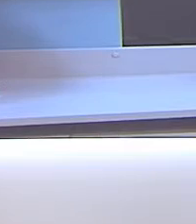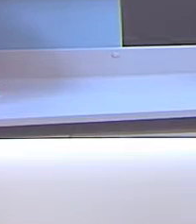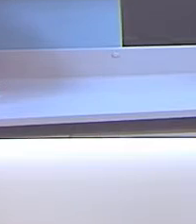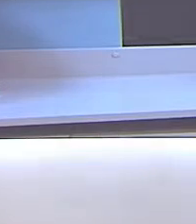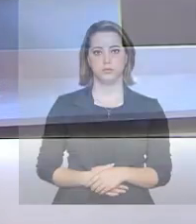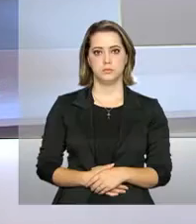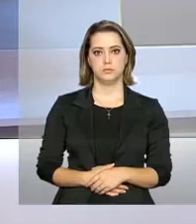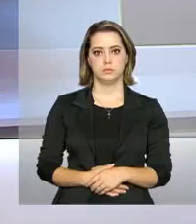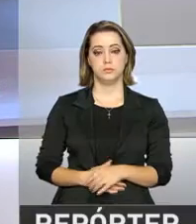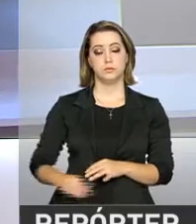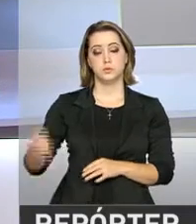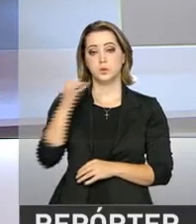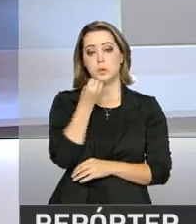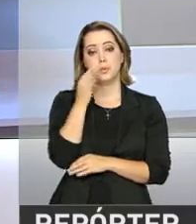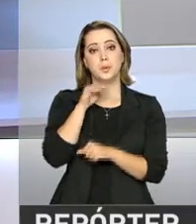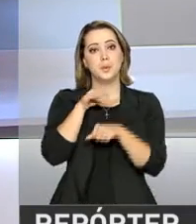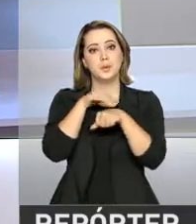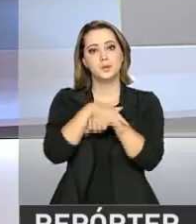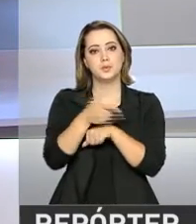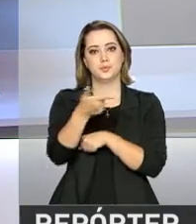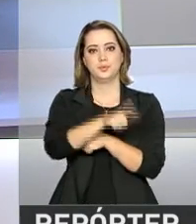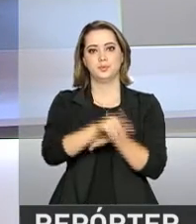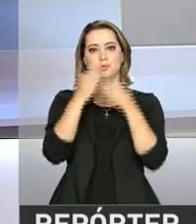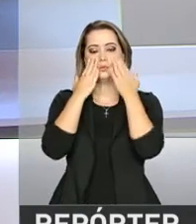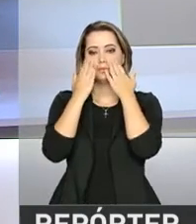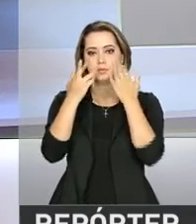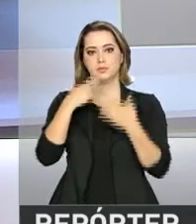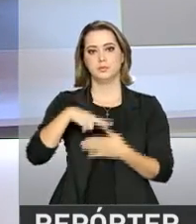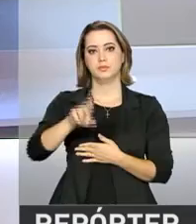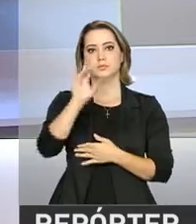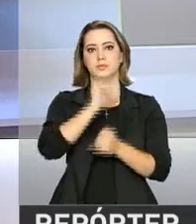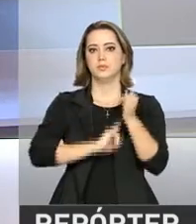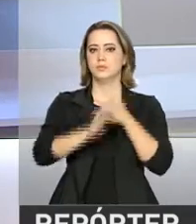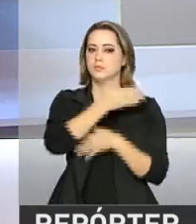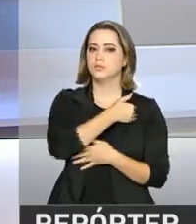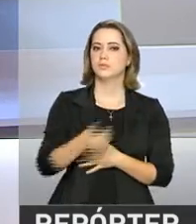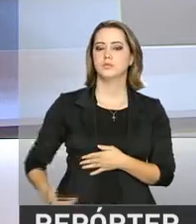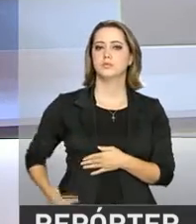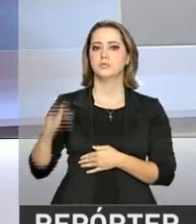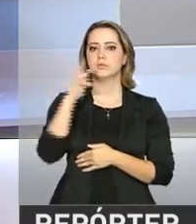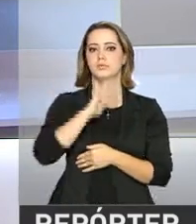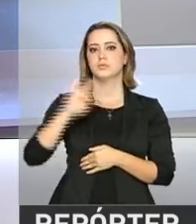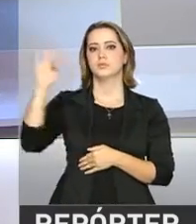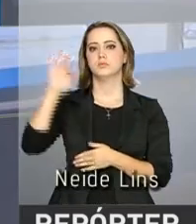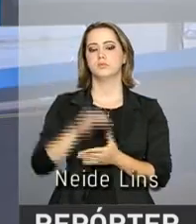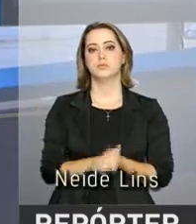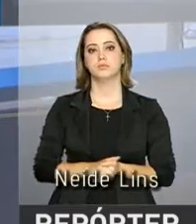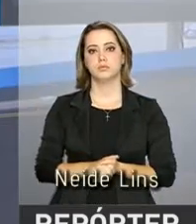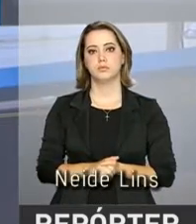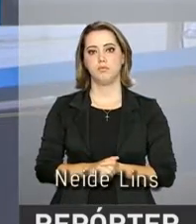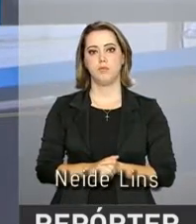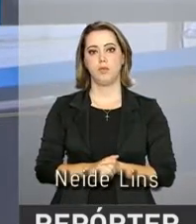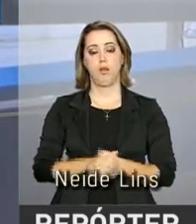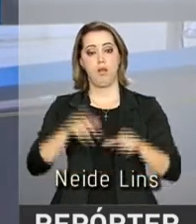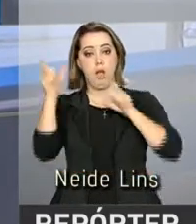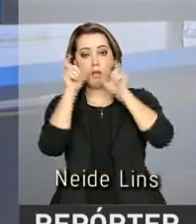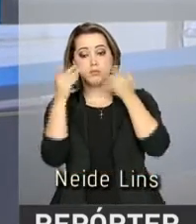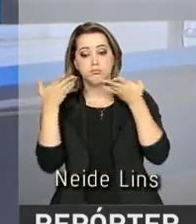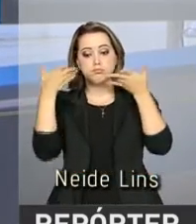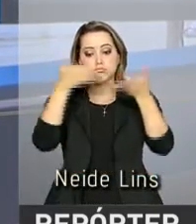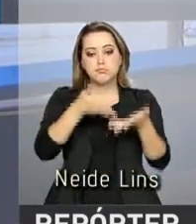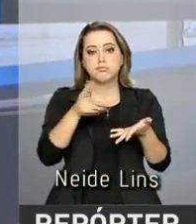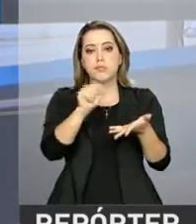olá boa noite no ar mais uma edição do repórter nbr com as notícias do governo federal atrair